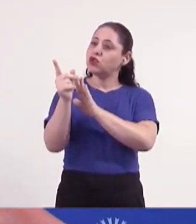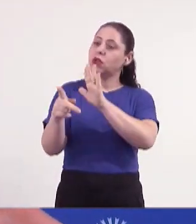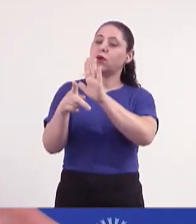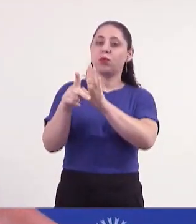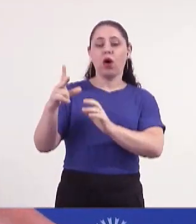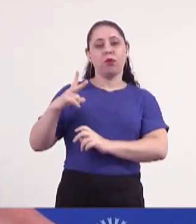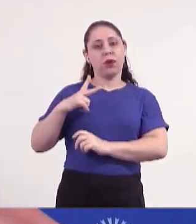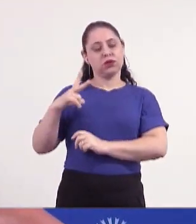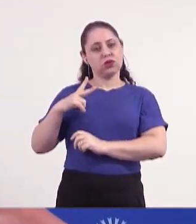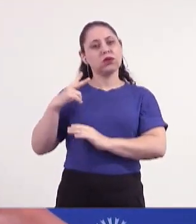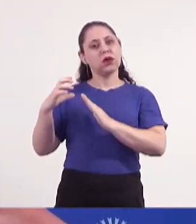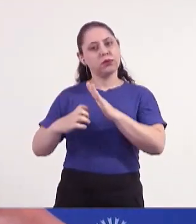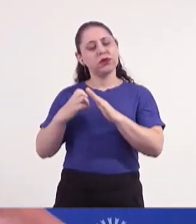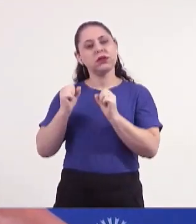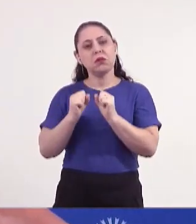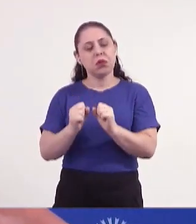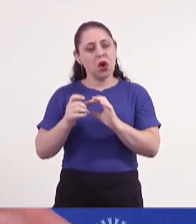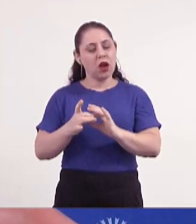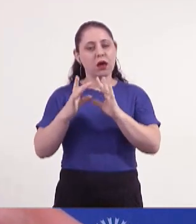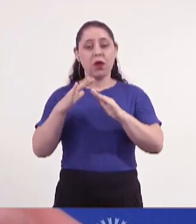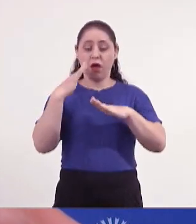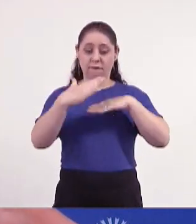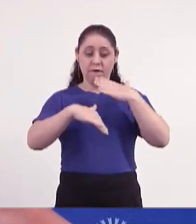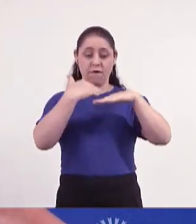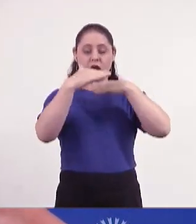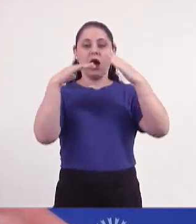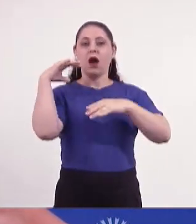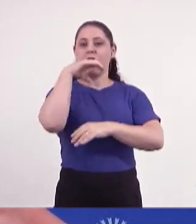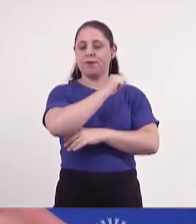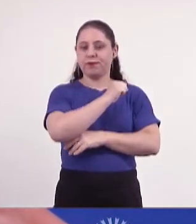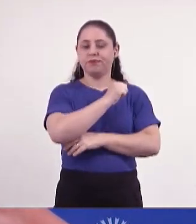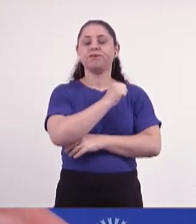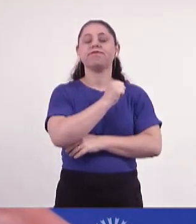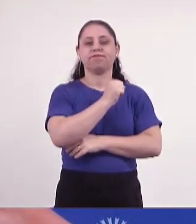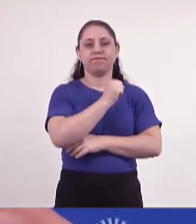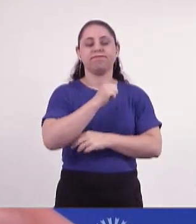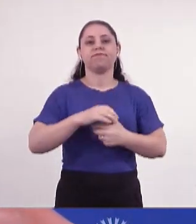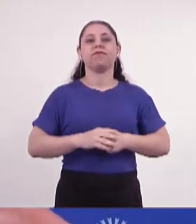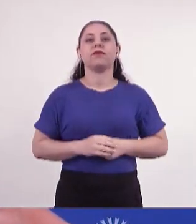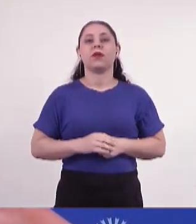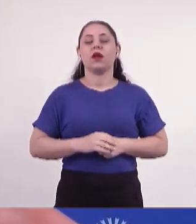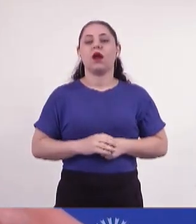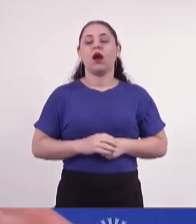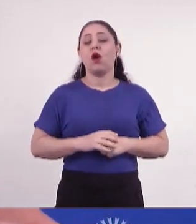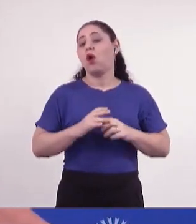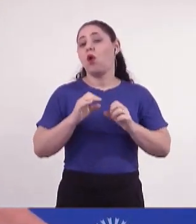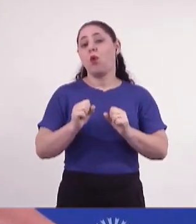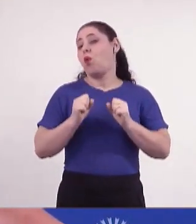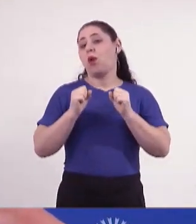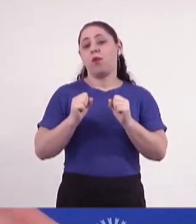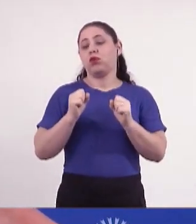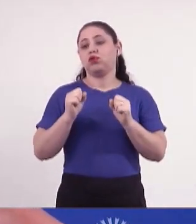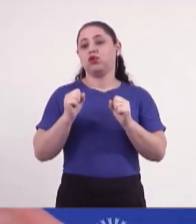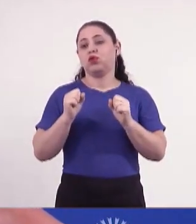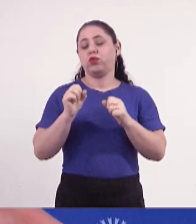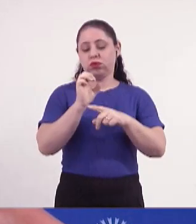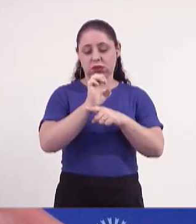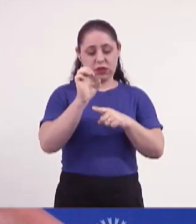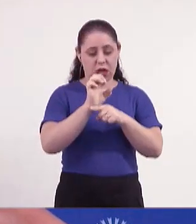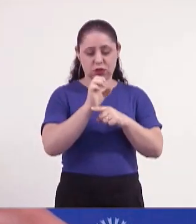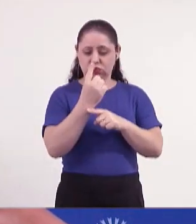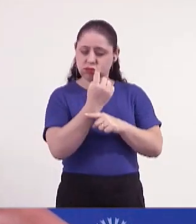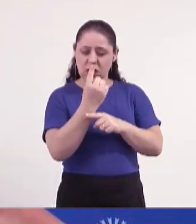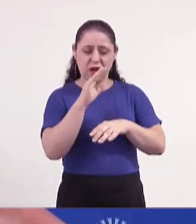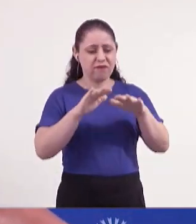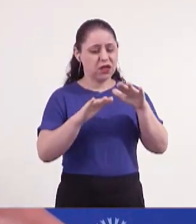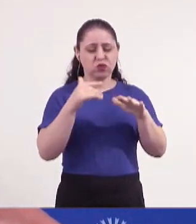da iniciativa privada e a gente dar um avanço mais rápido. O poder público, o Estado por si só,